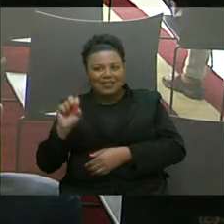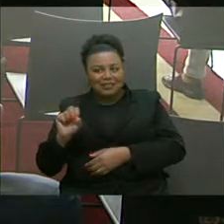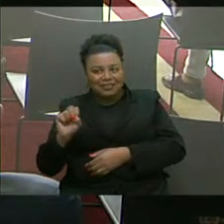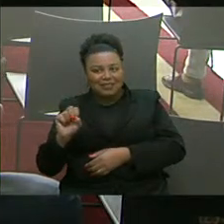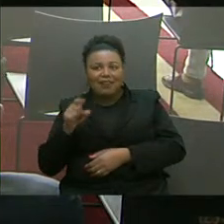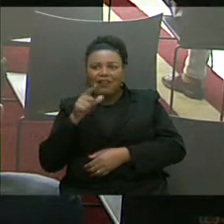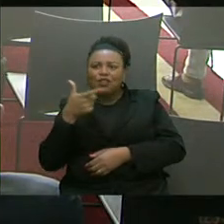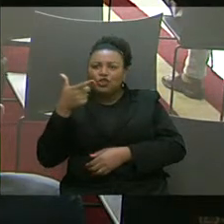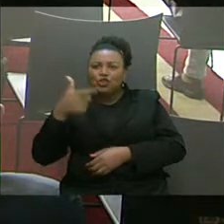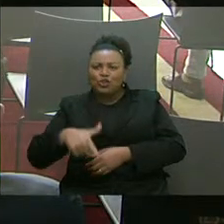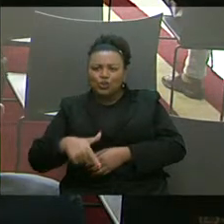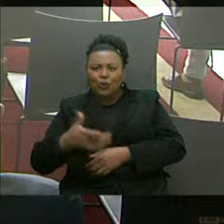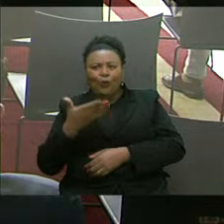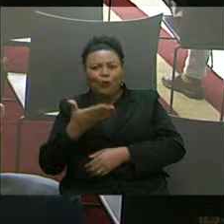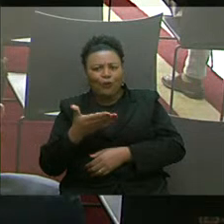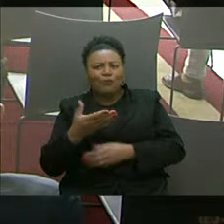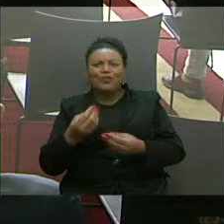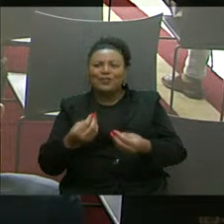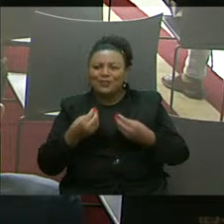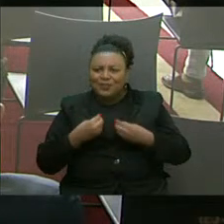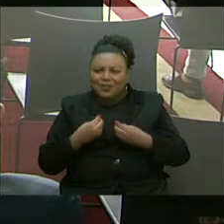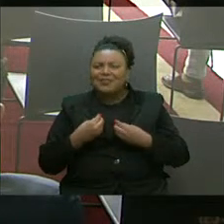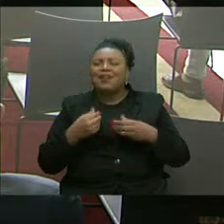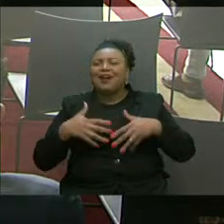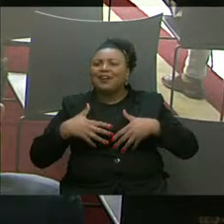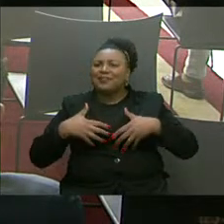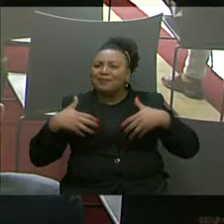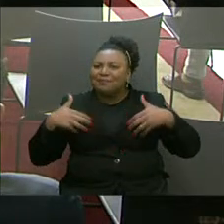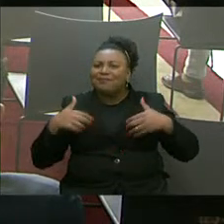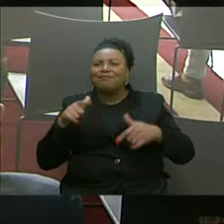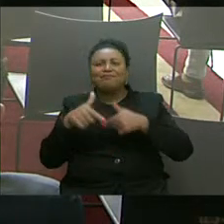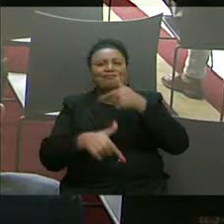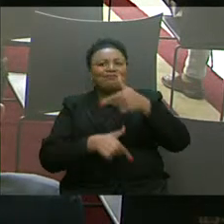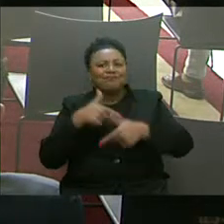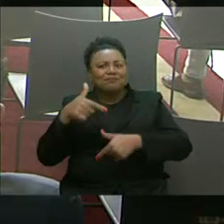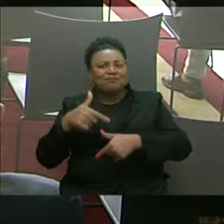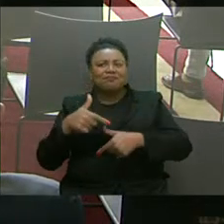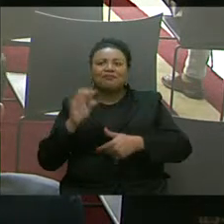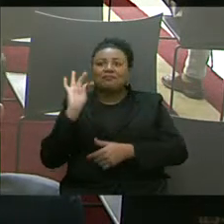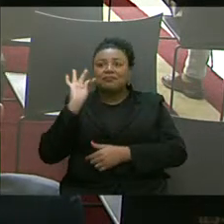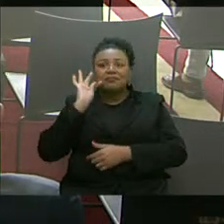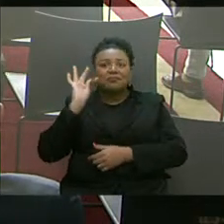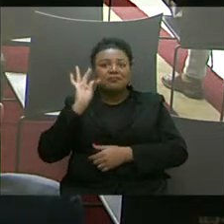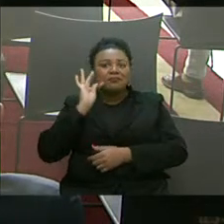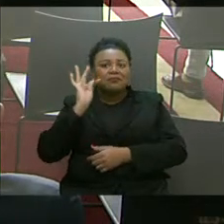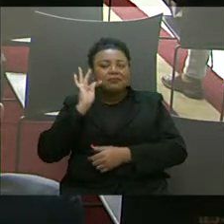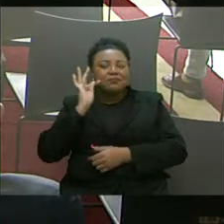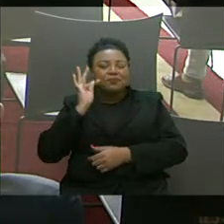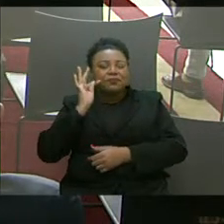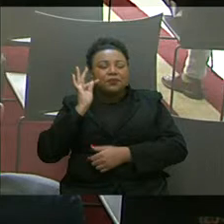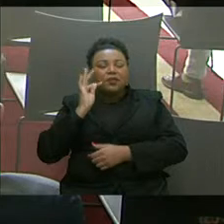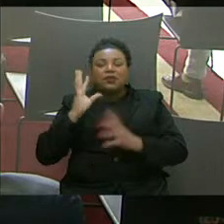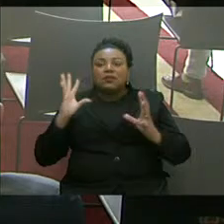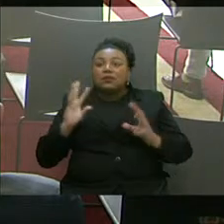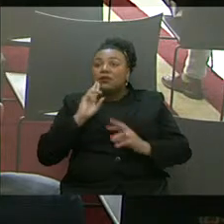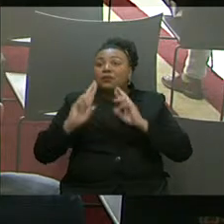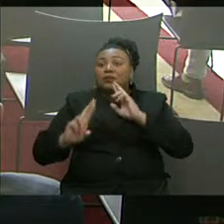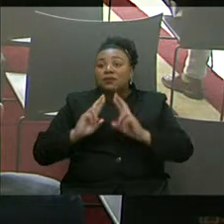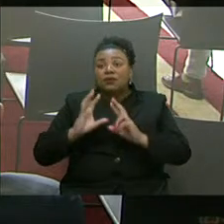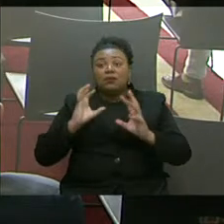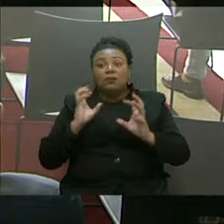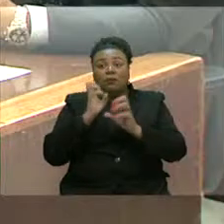que mais uma vez nos brinda com um trabalho técnico, com